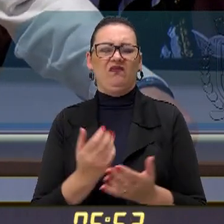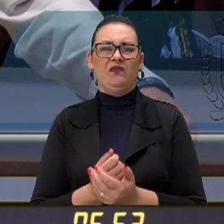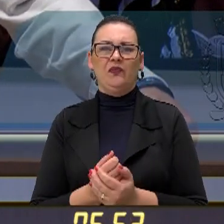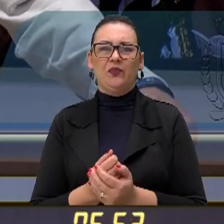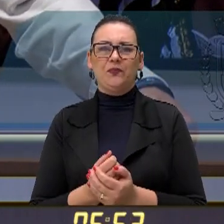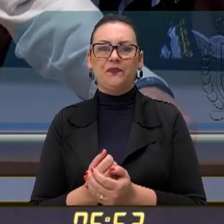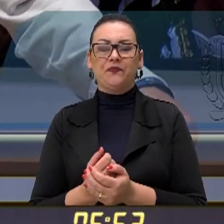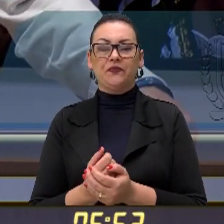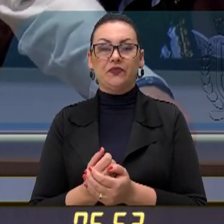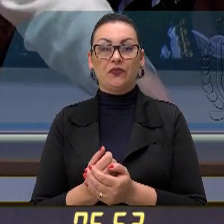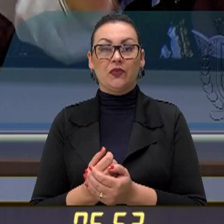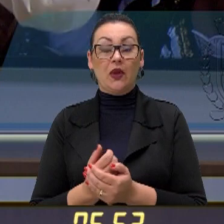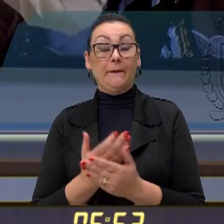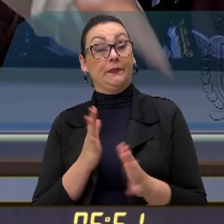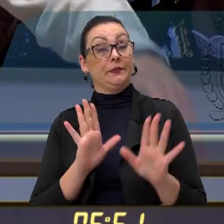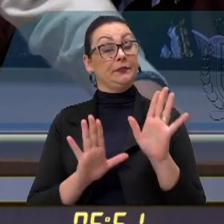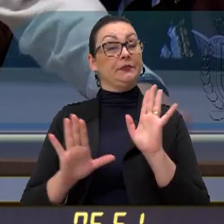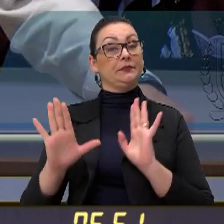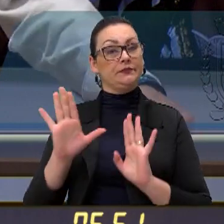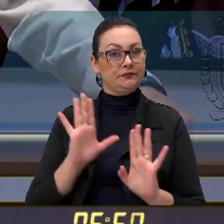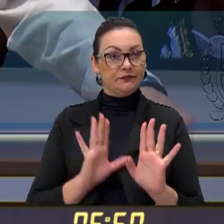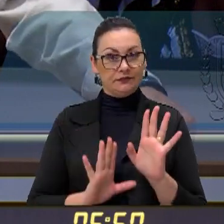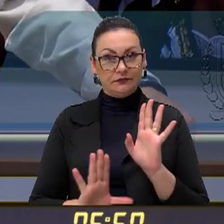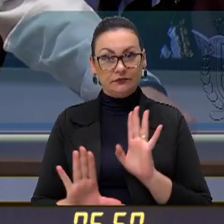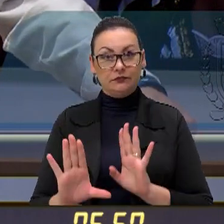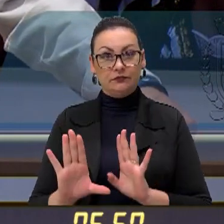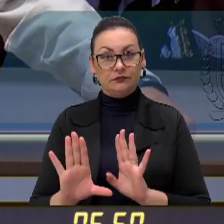E me parece